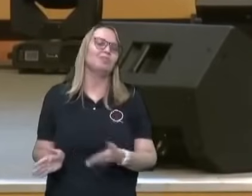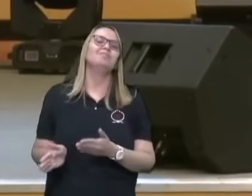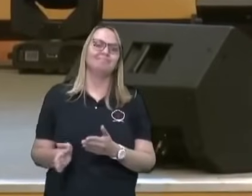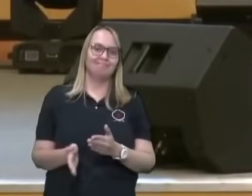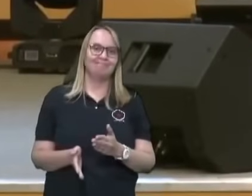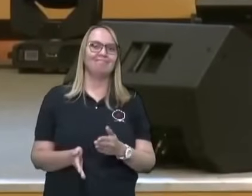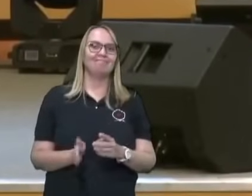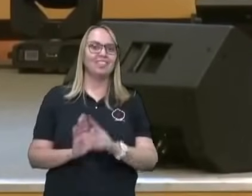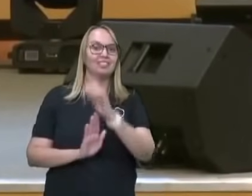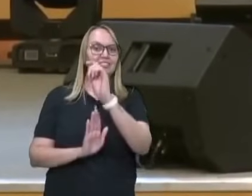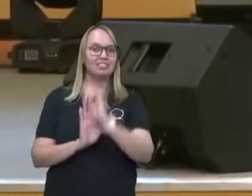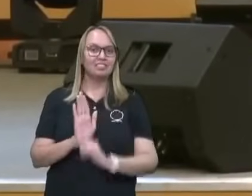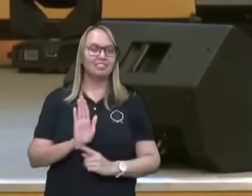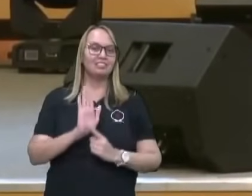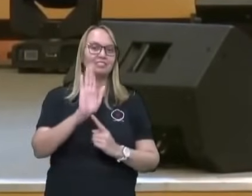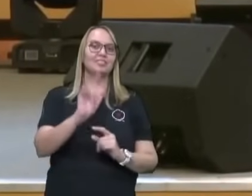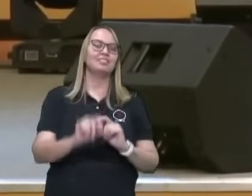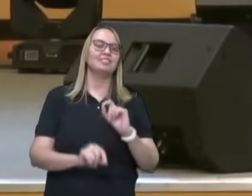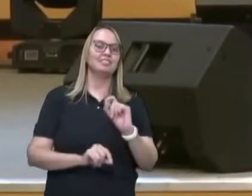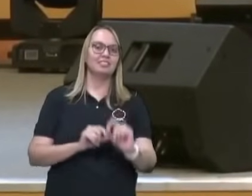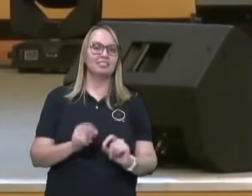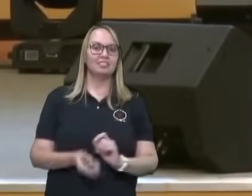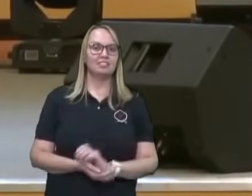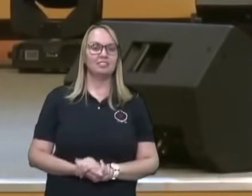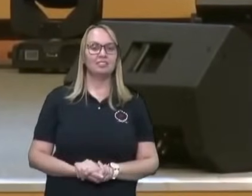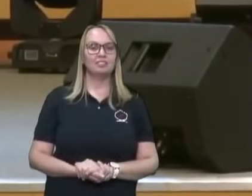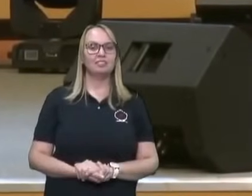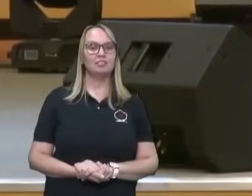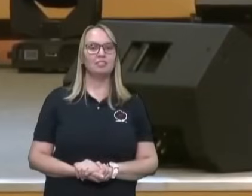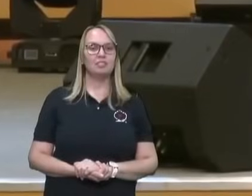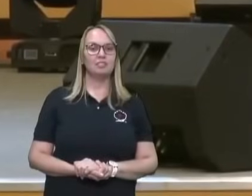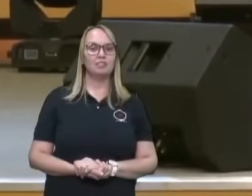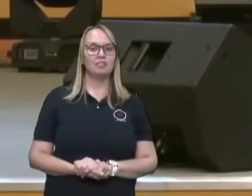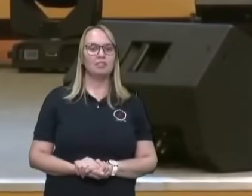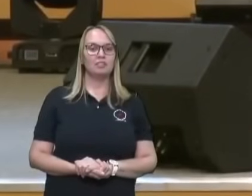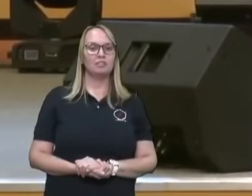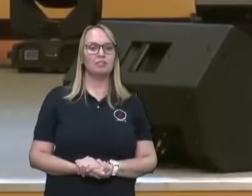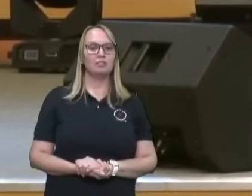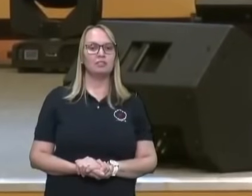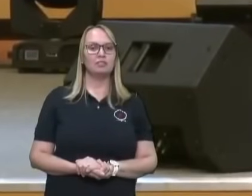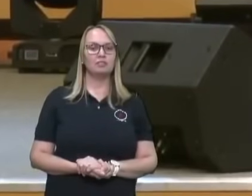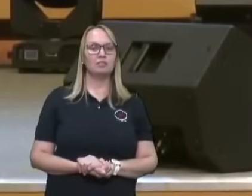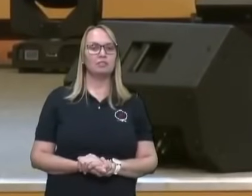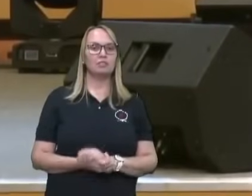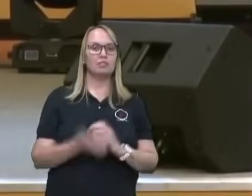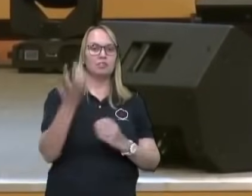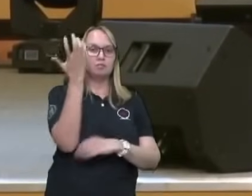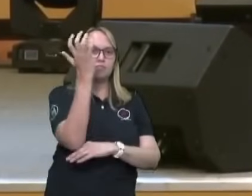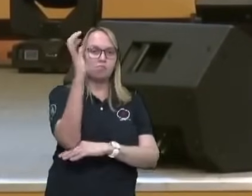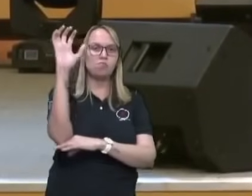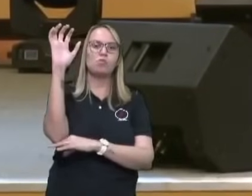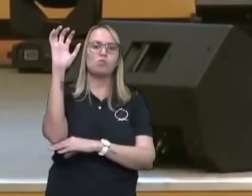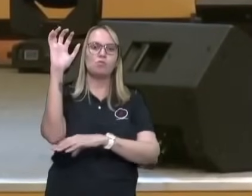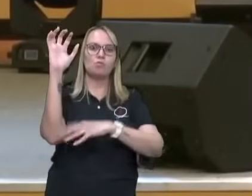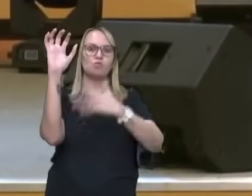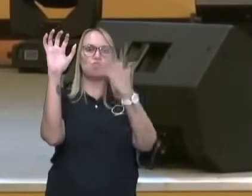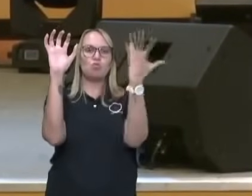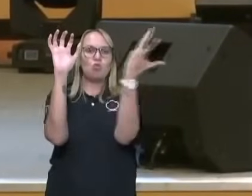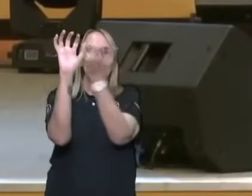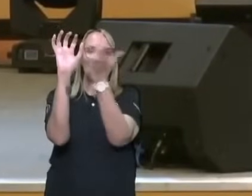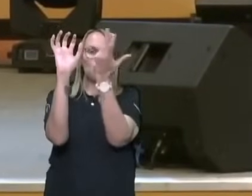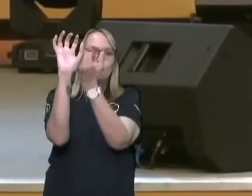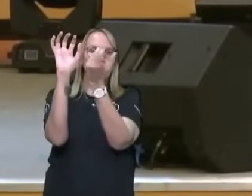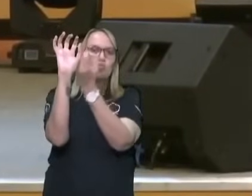Olha o que, que o texto está dizendo. Quando você absorve o carbono e libera o oxigênio, onde